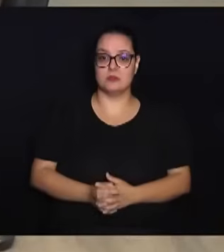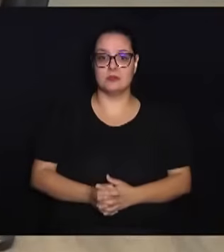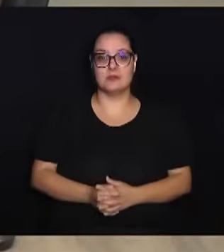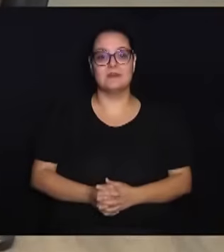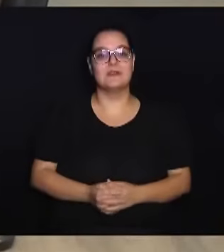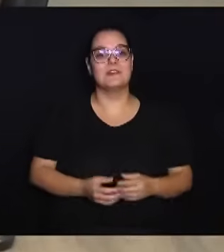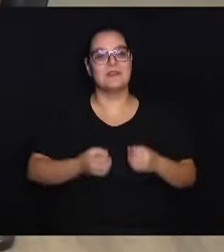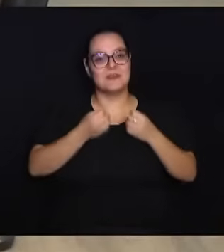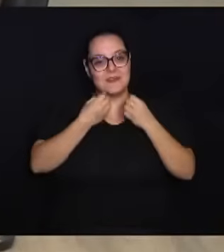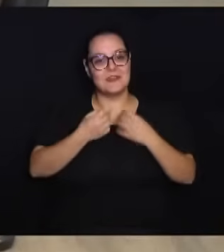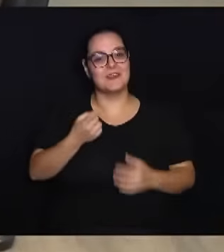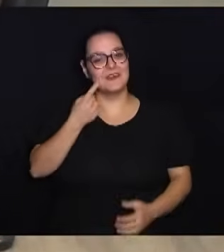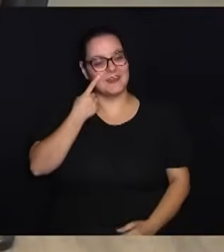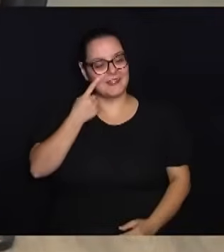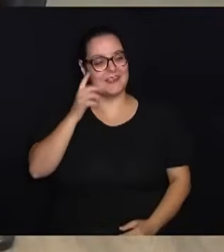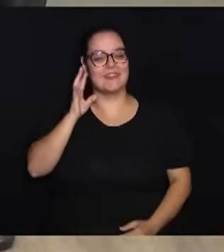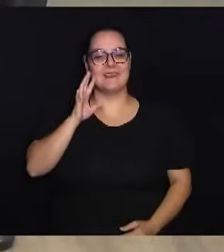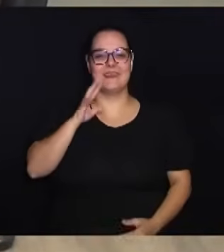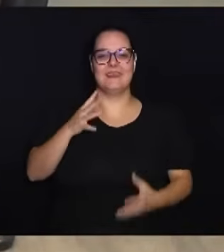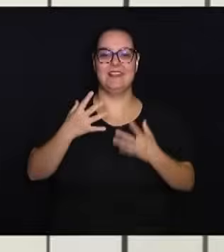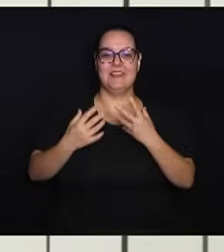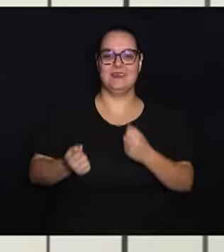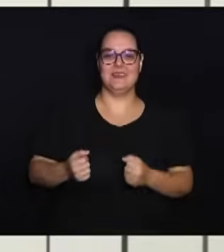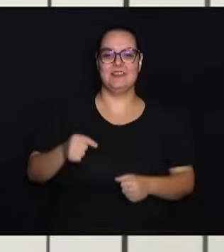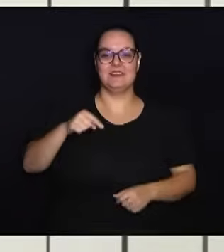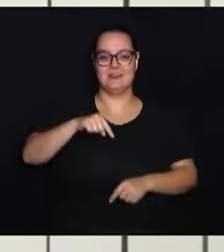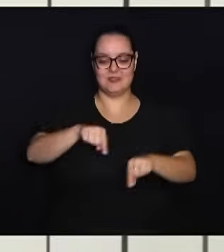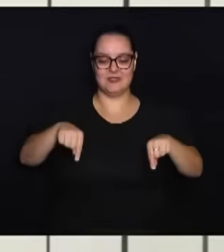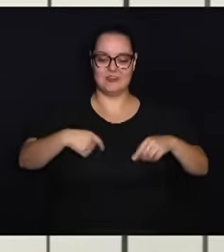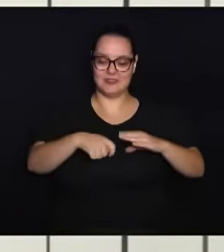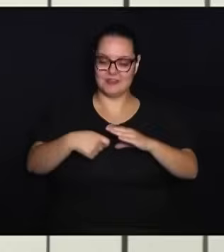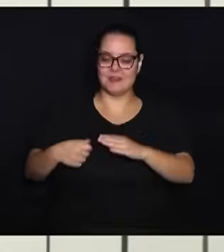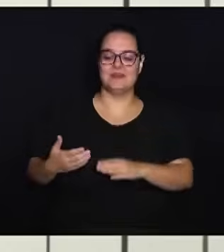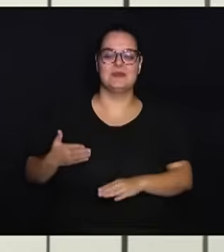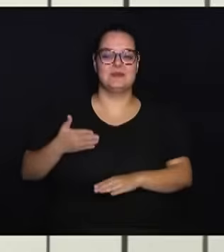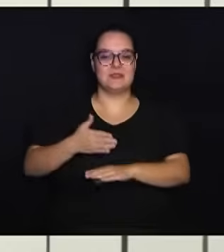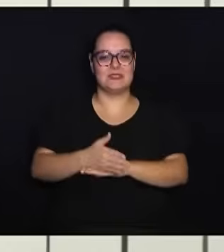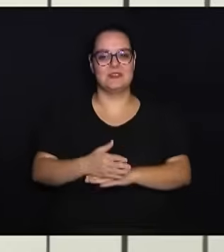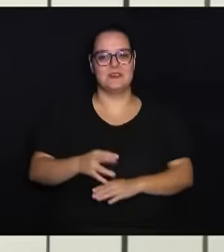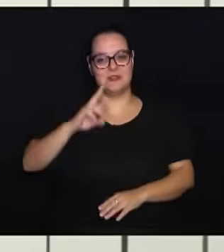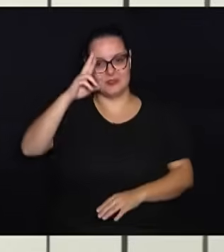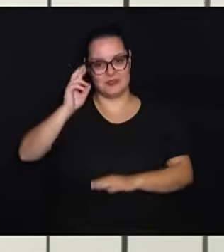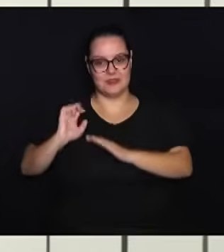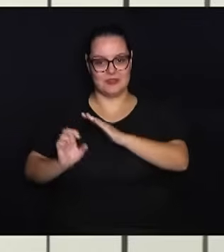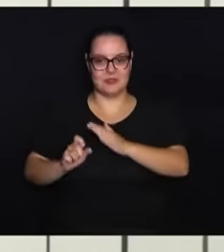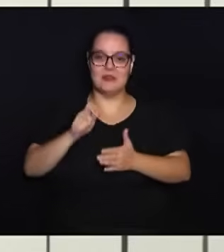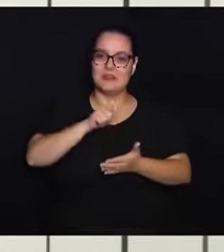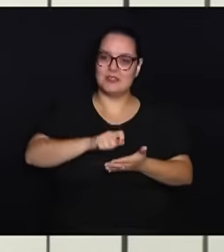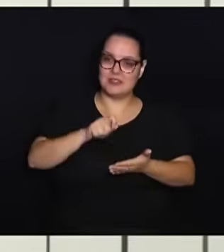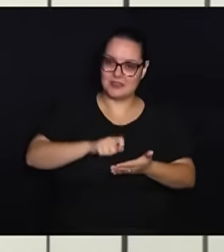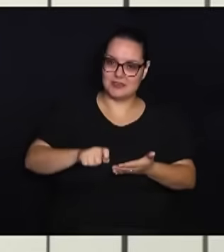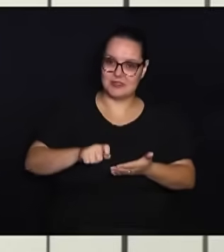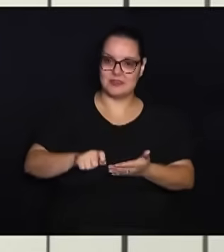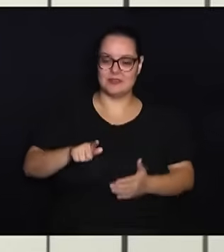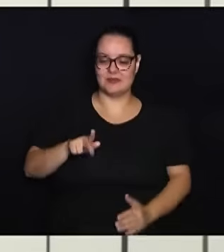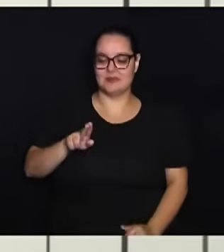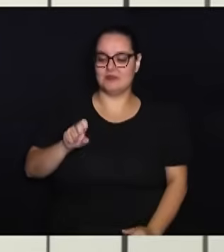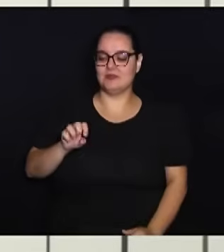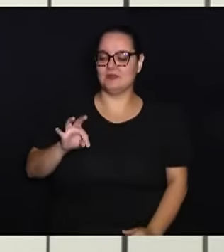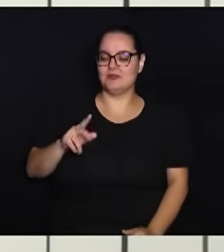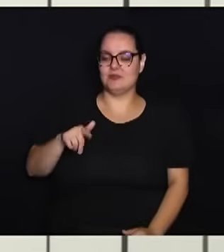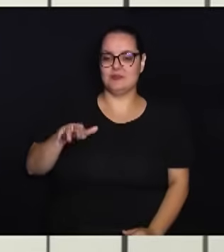Muito bem, olha só que legal, estamos recebendo aqui nos estúdios a participação do empresário, o escritor